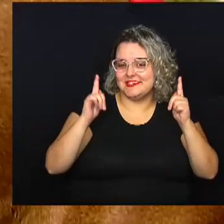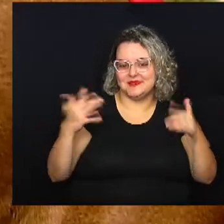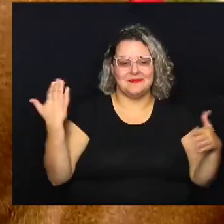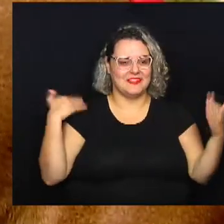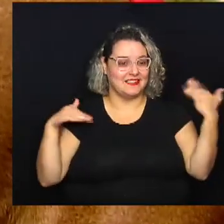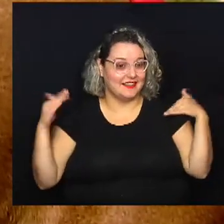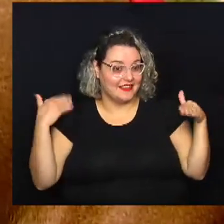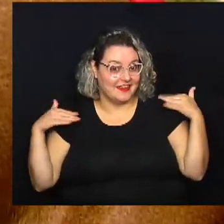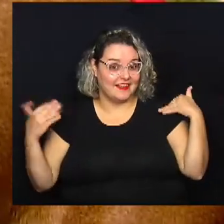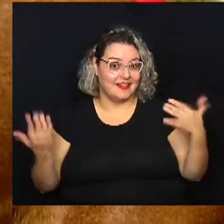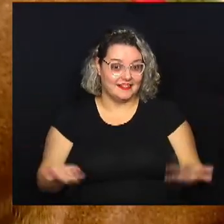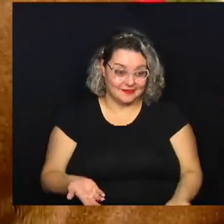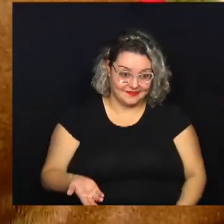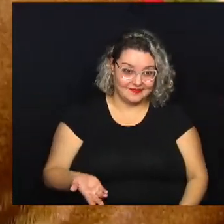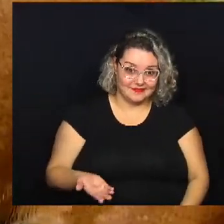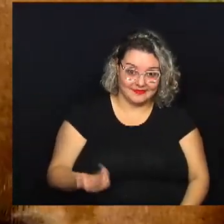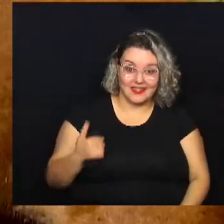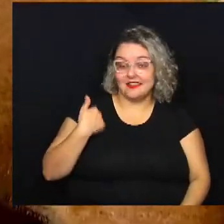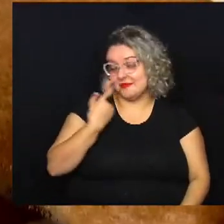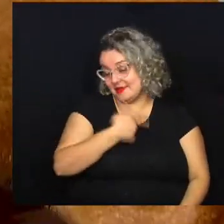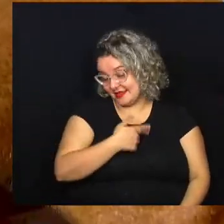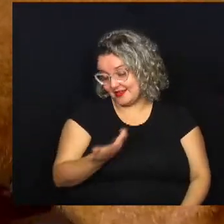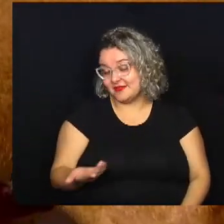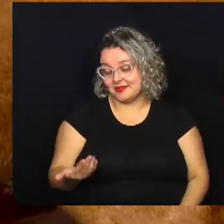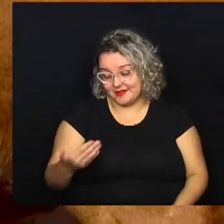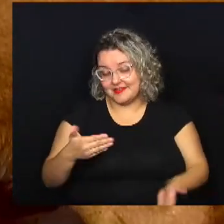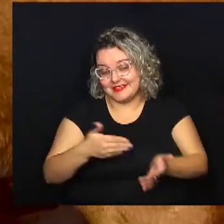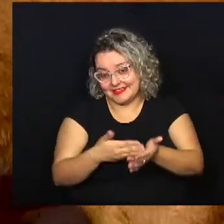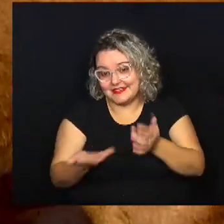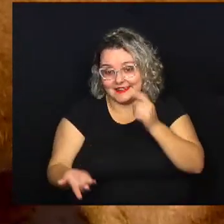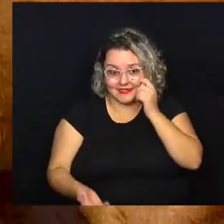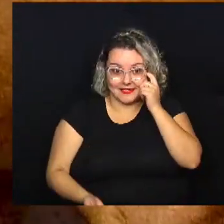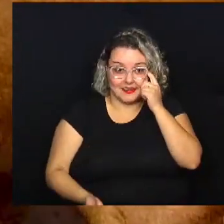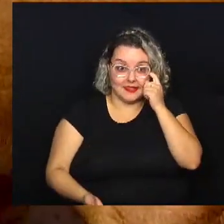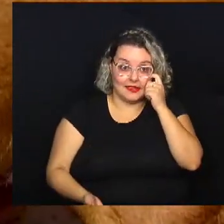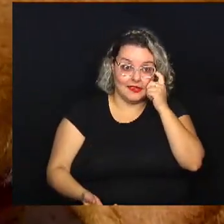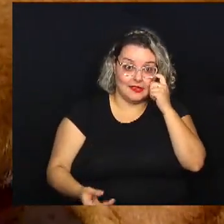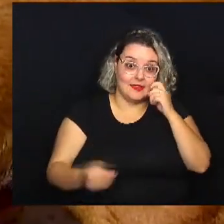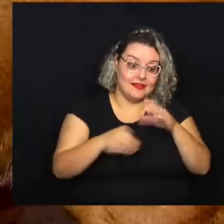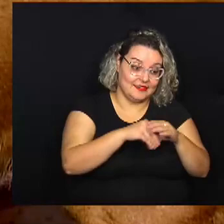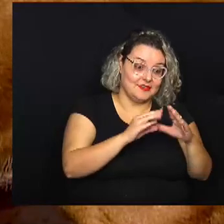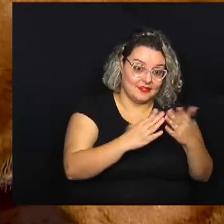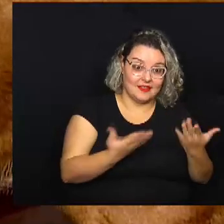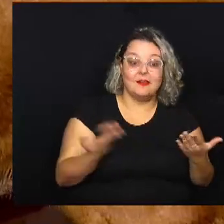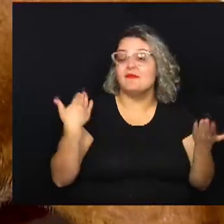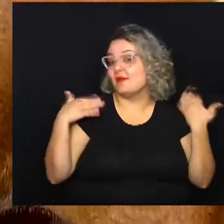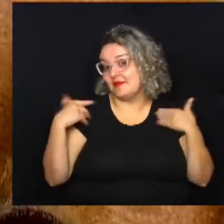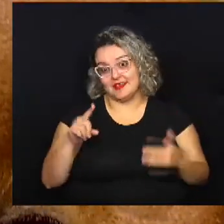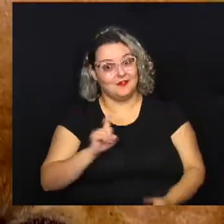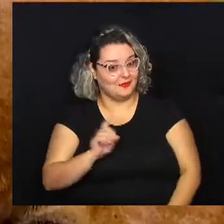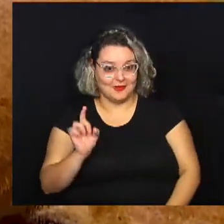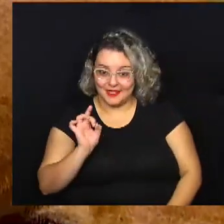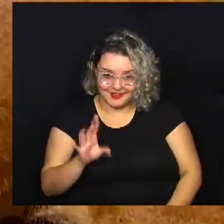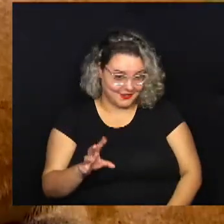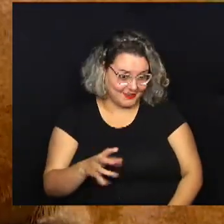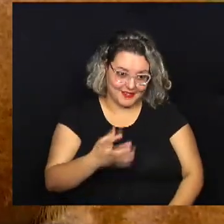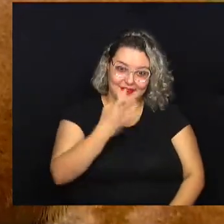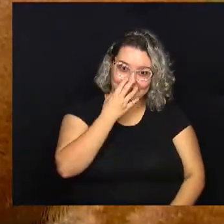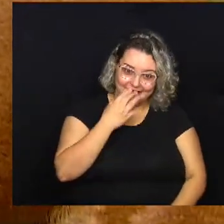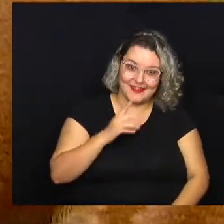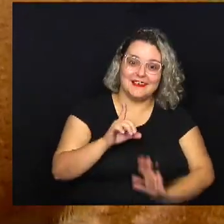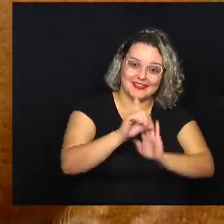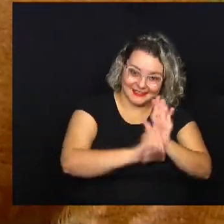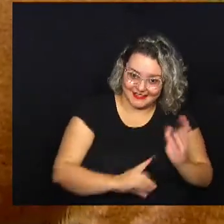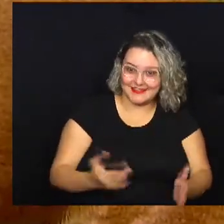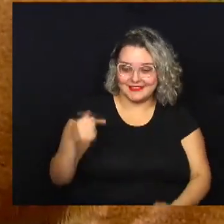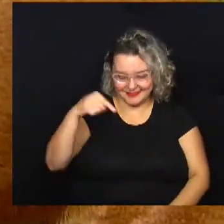passeando, e até para nós, né, que estamos em casa, vamos passear lá também. Não é só o cachorro que tem o direito também, né, de